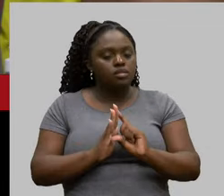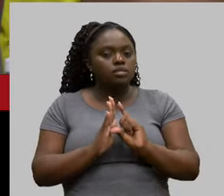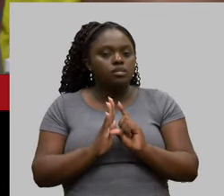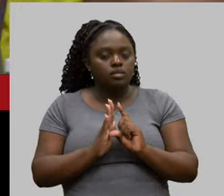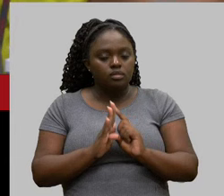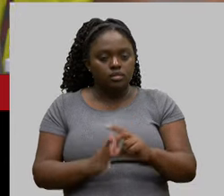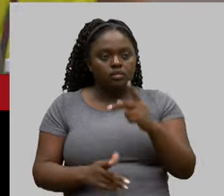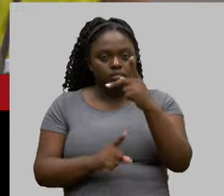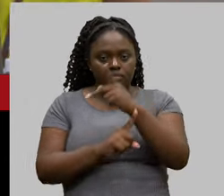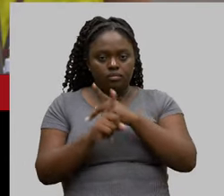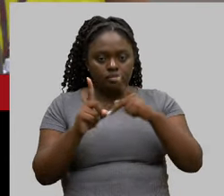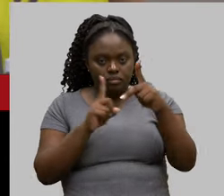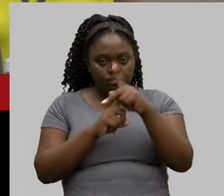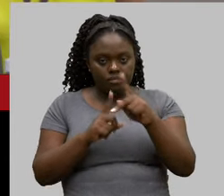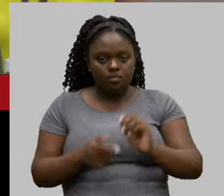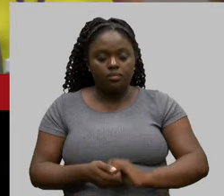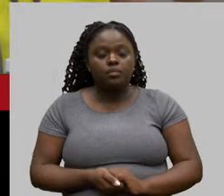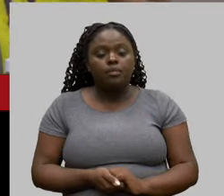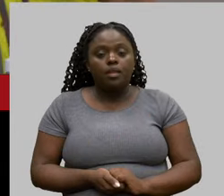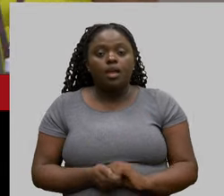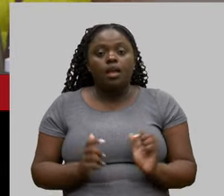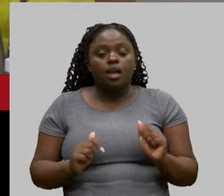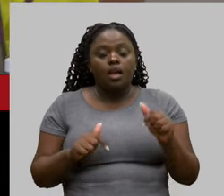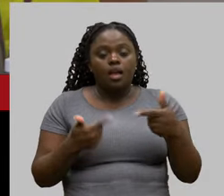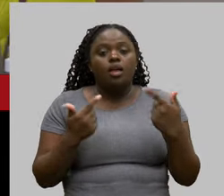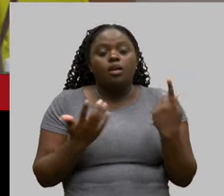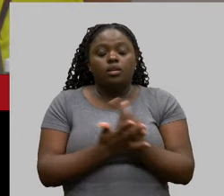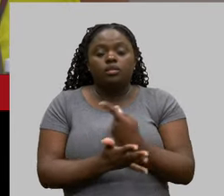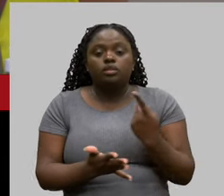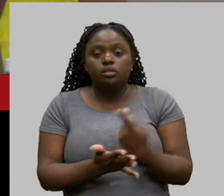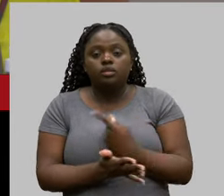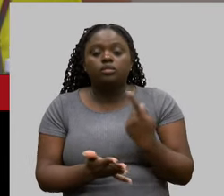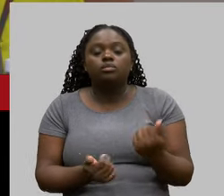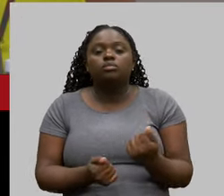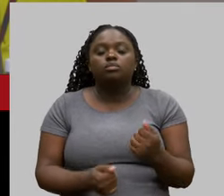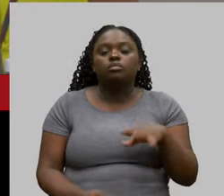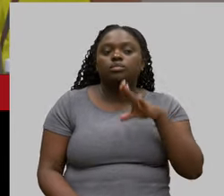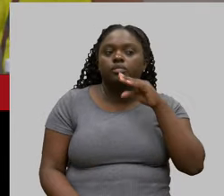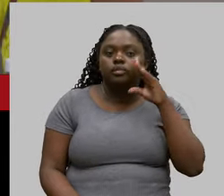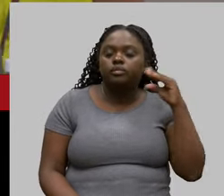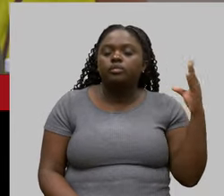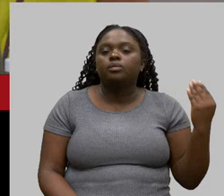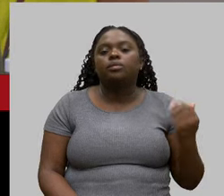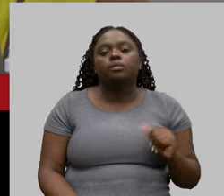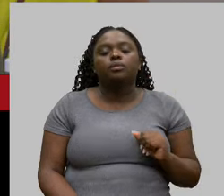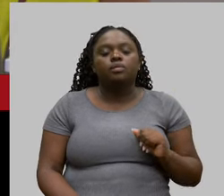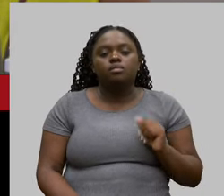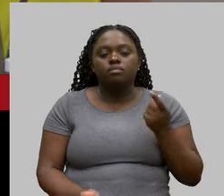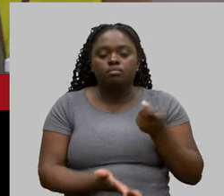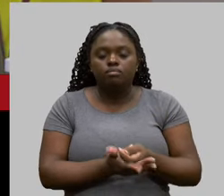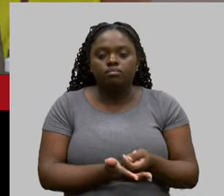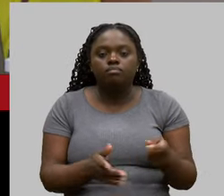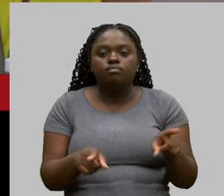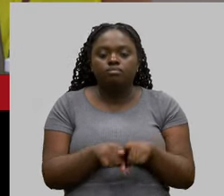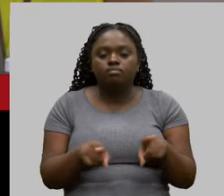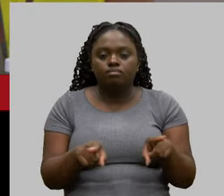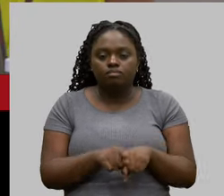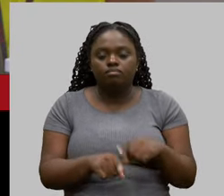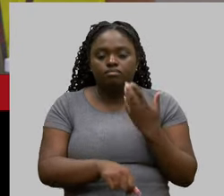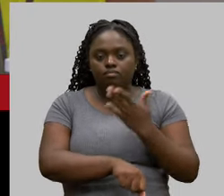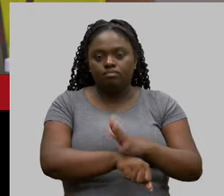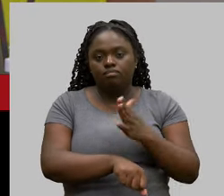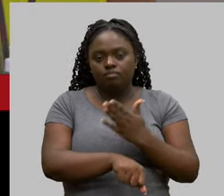previdência social a apuração de infrações por servidores servidor credenciado e a aplicação